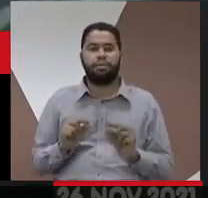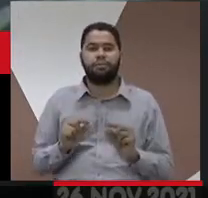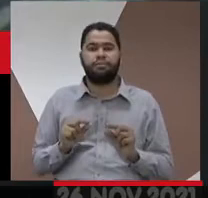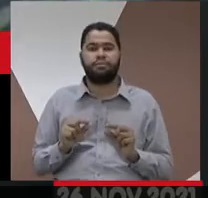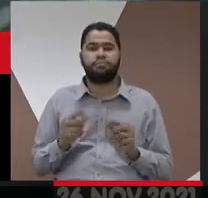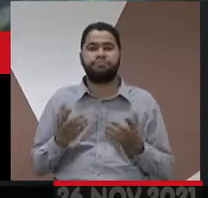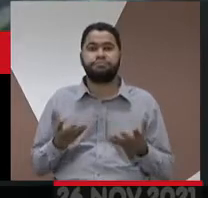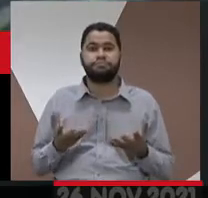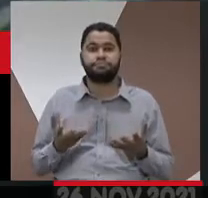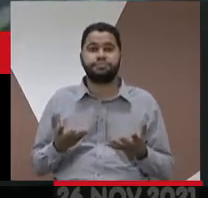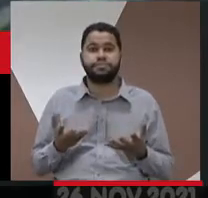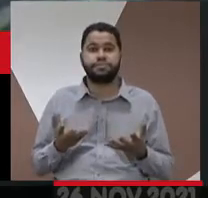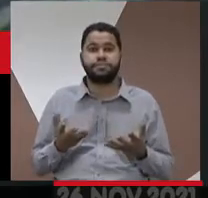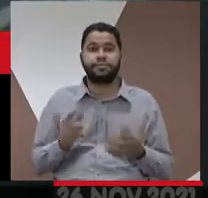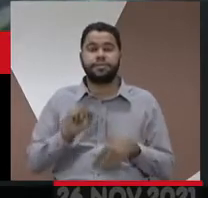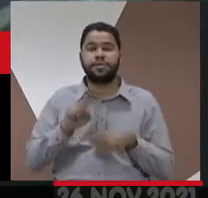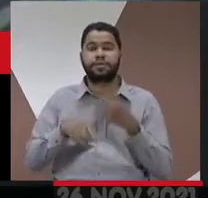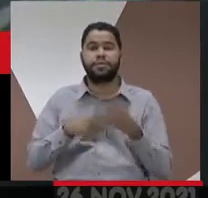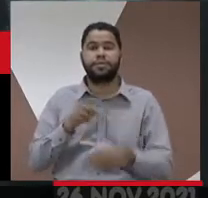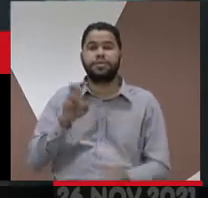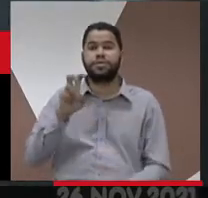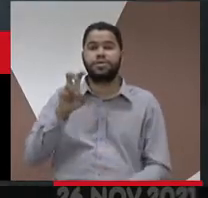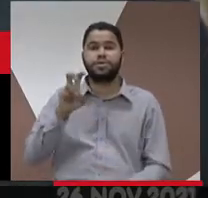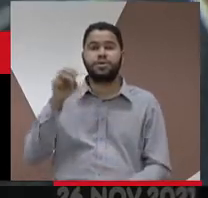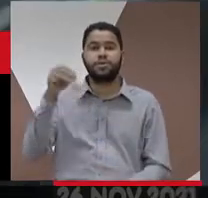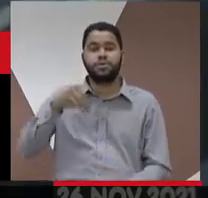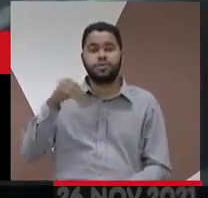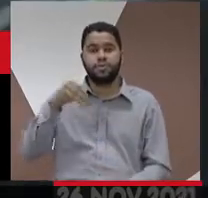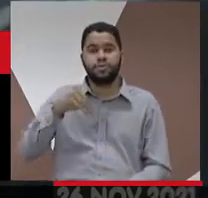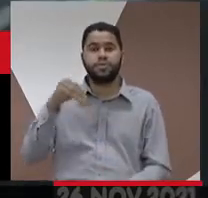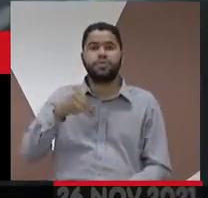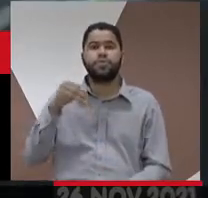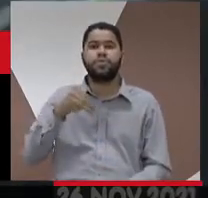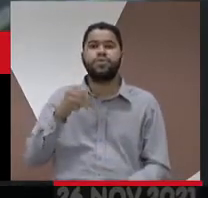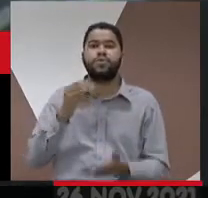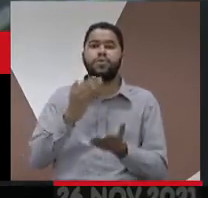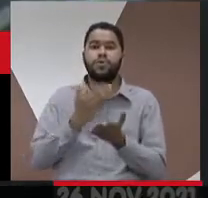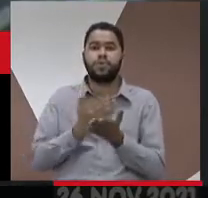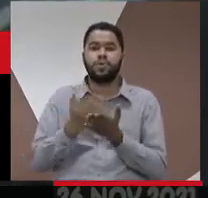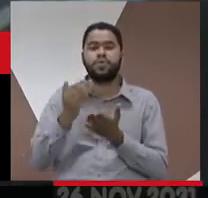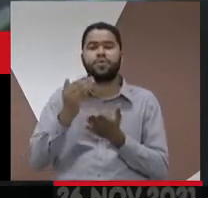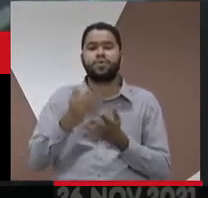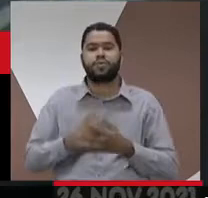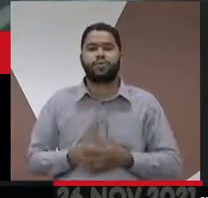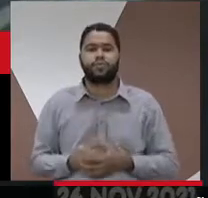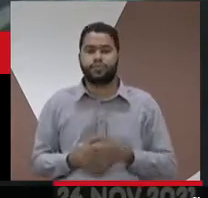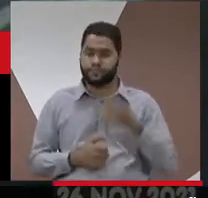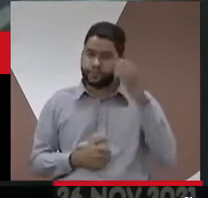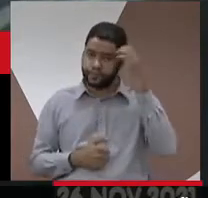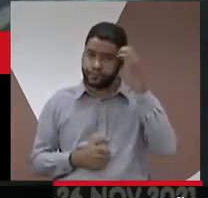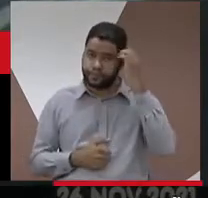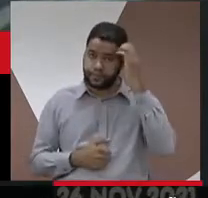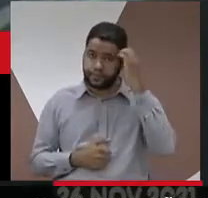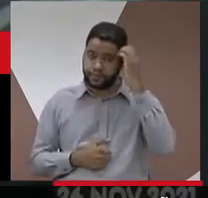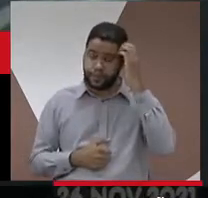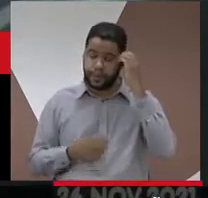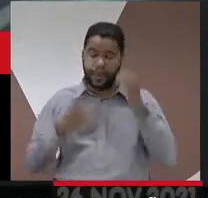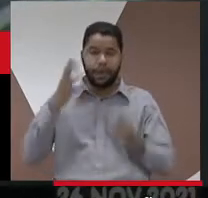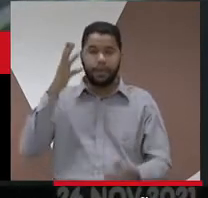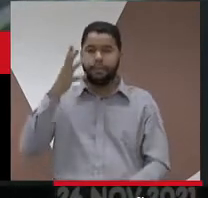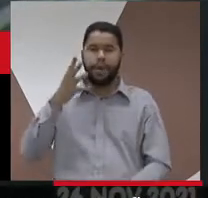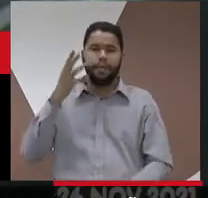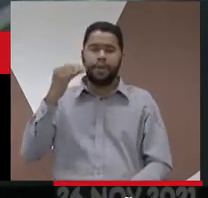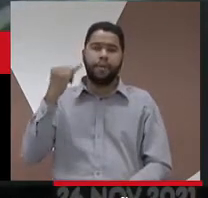impede, depois de 5 minutos de ter começado uma explanação de extrema